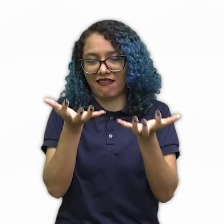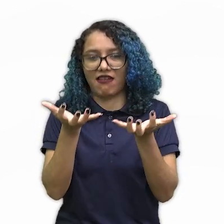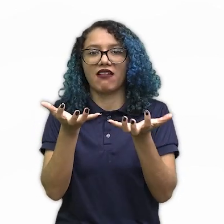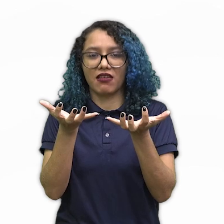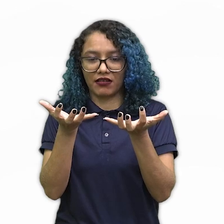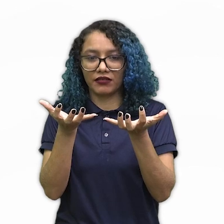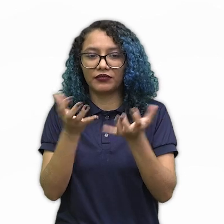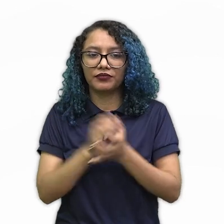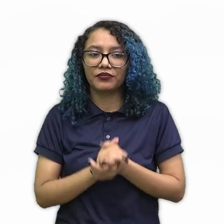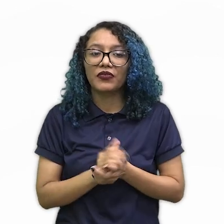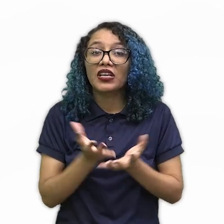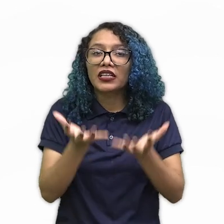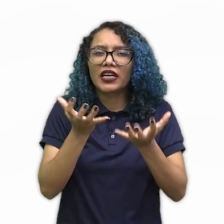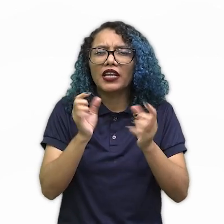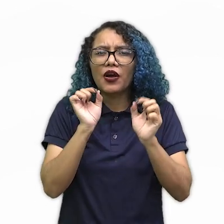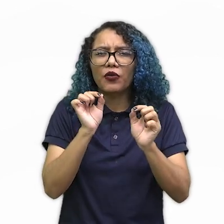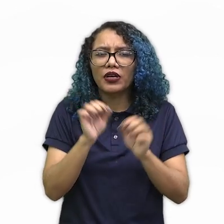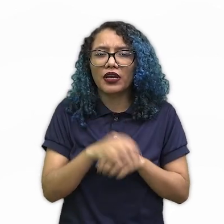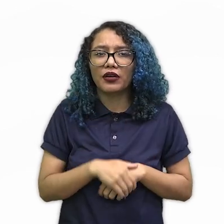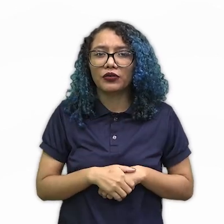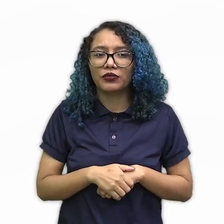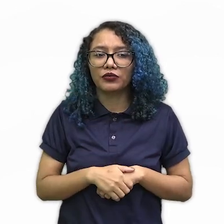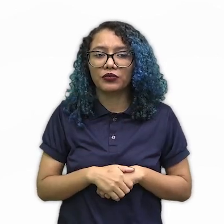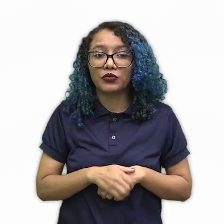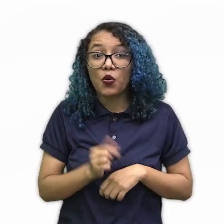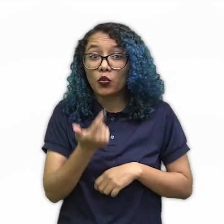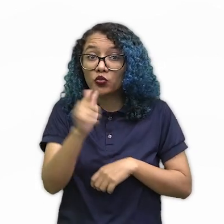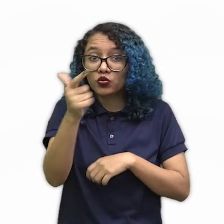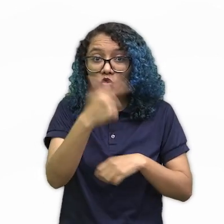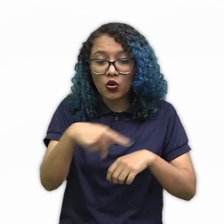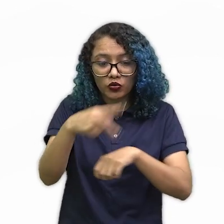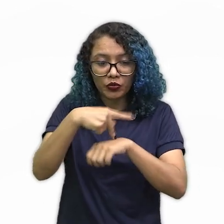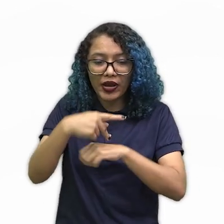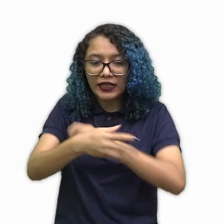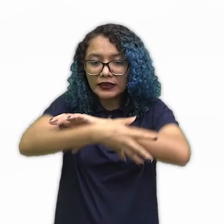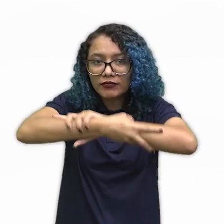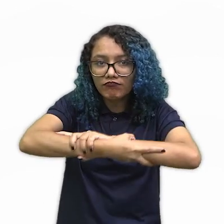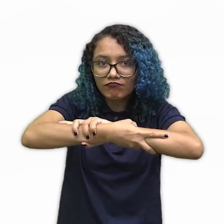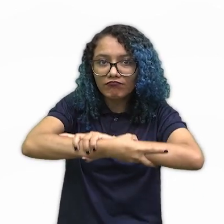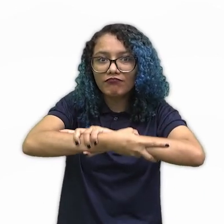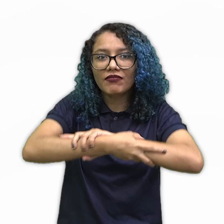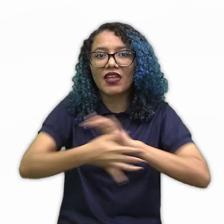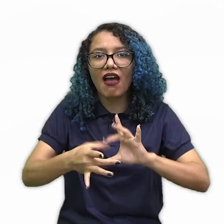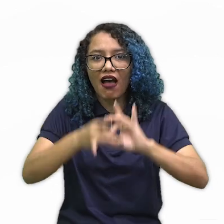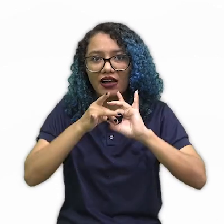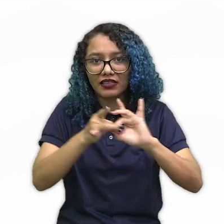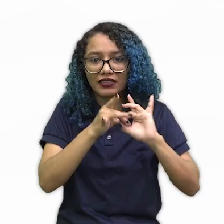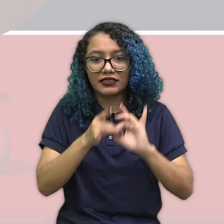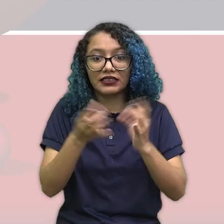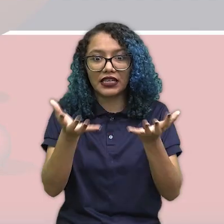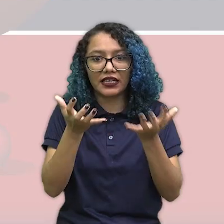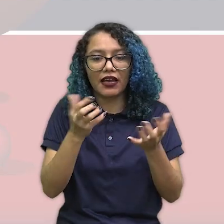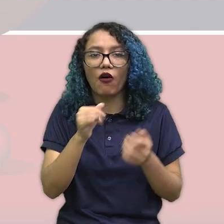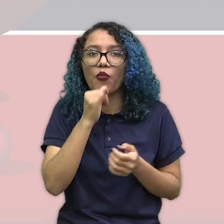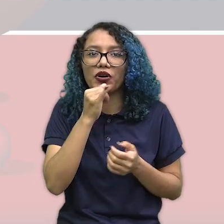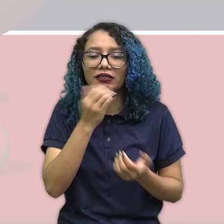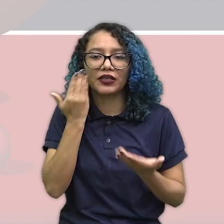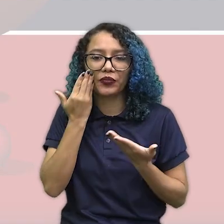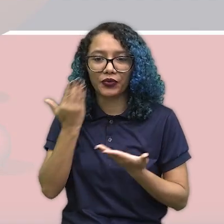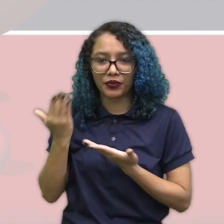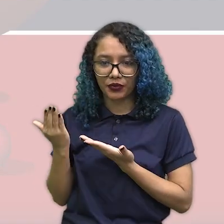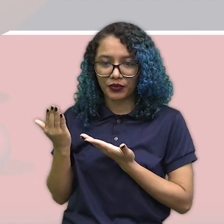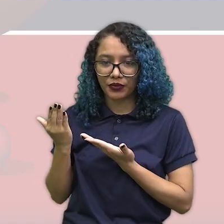era trazer para o seu lado, cada vez mais, um número maior de aliados. Eu tenho aqui uma imagem que ilustra muito